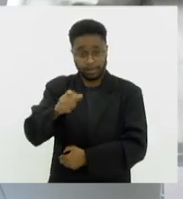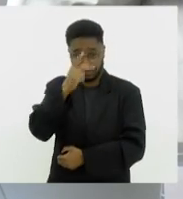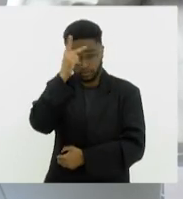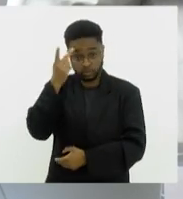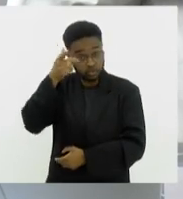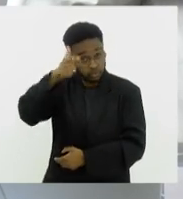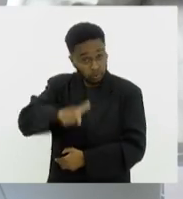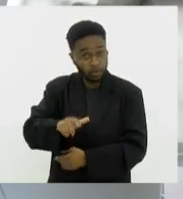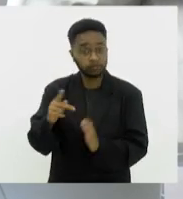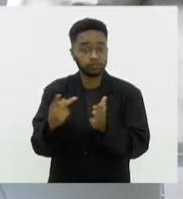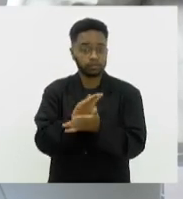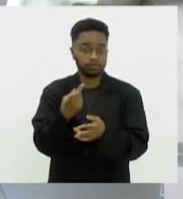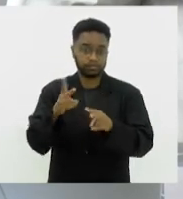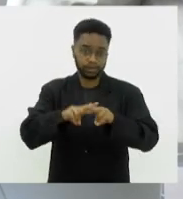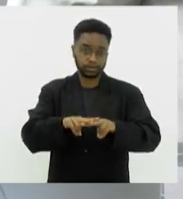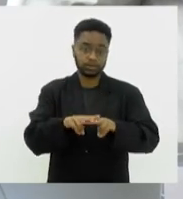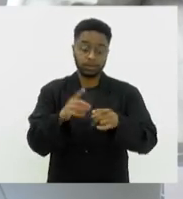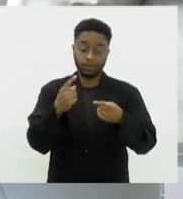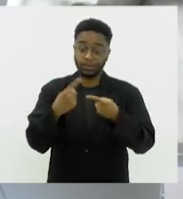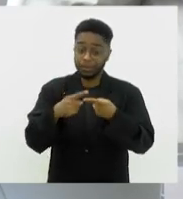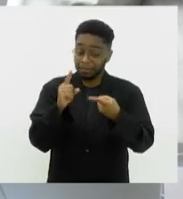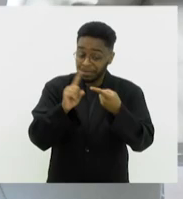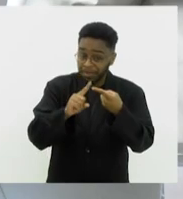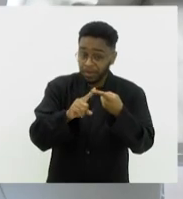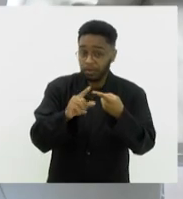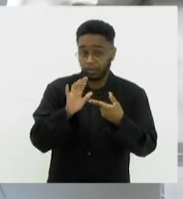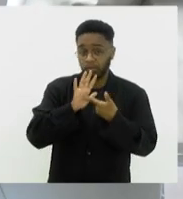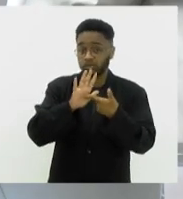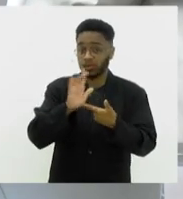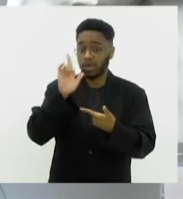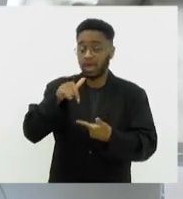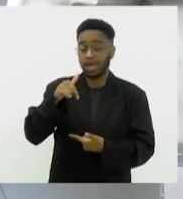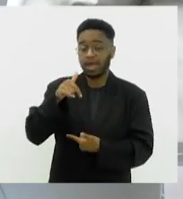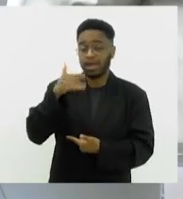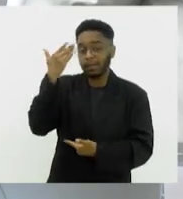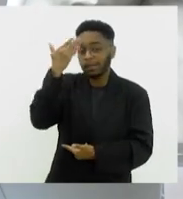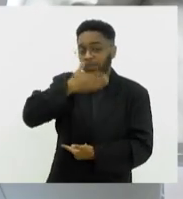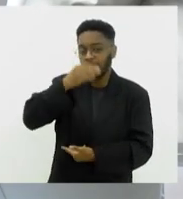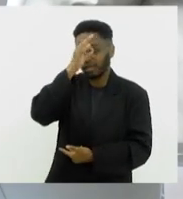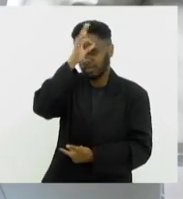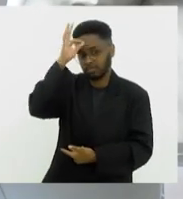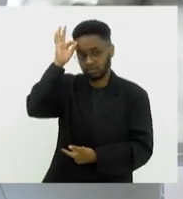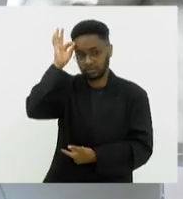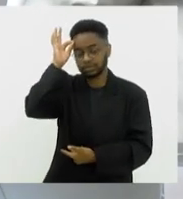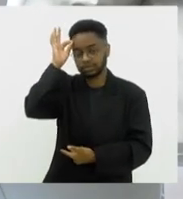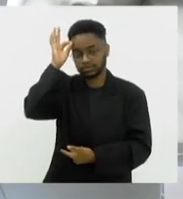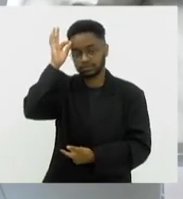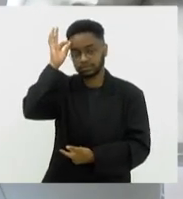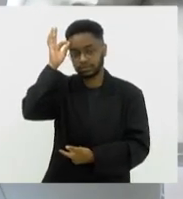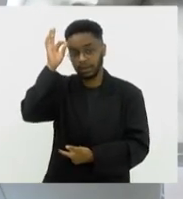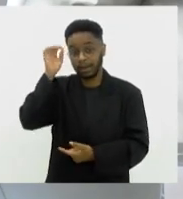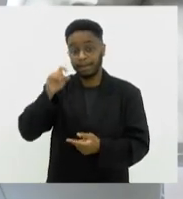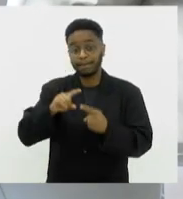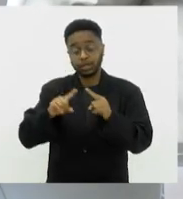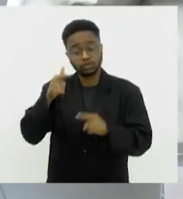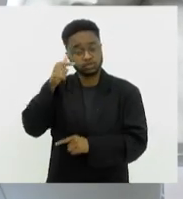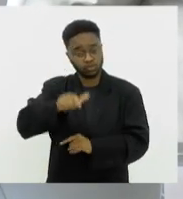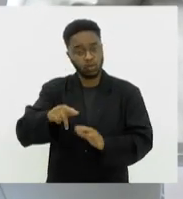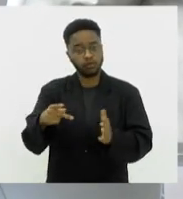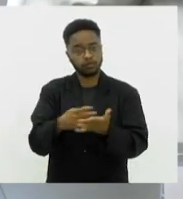novamente Ainda que da primeira vez tivessem sido reconhecidas os casos de reconhecidos como